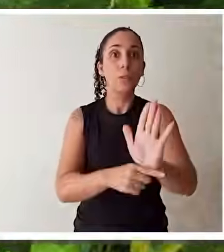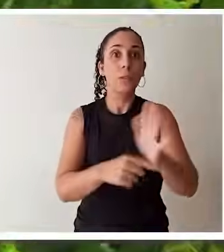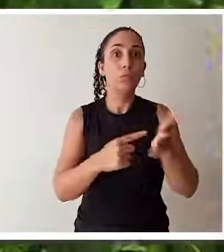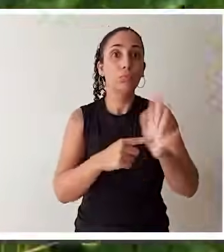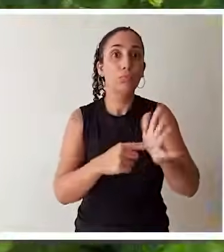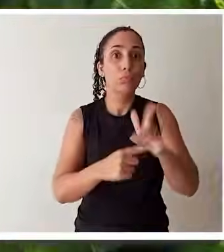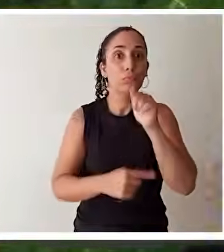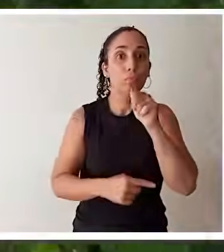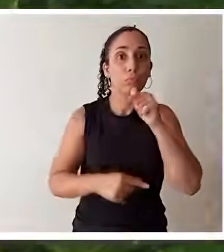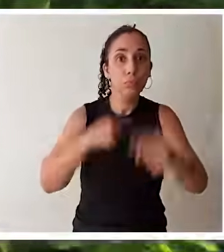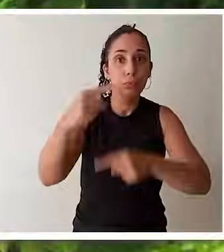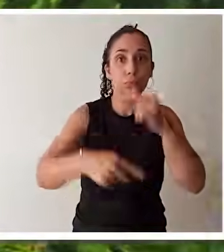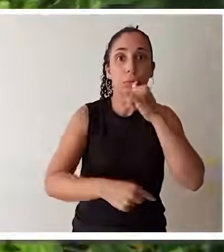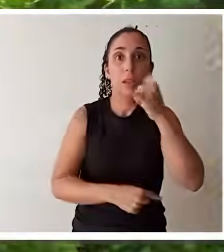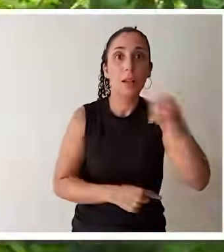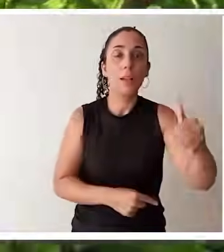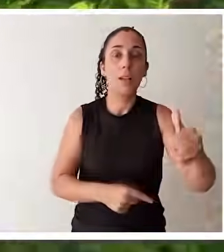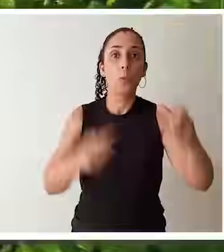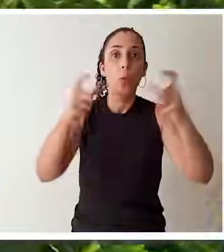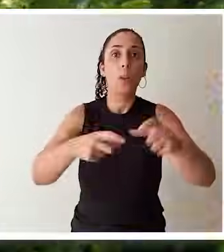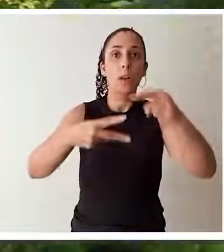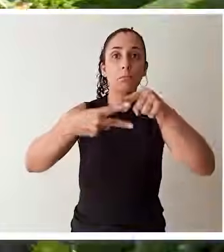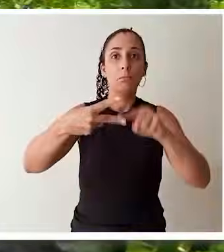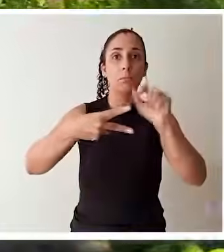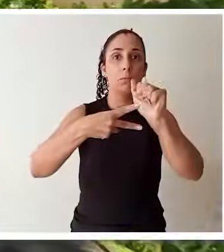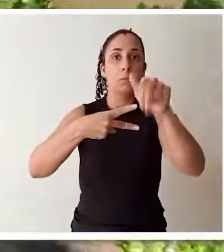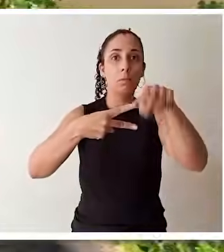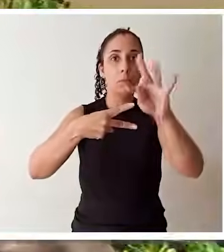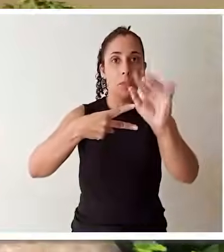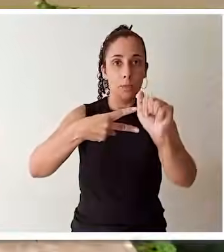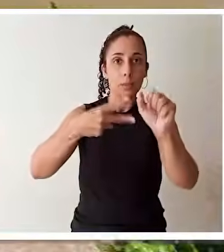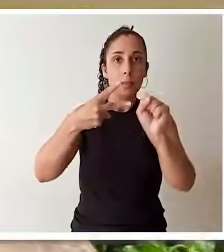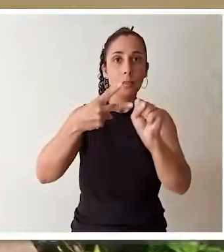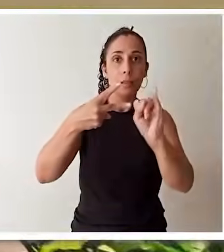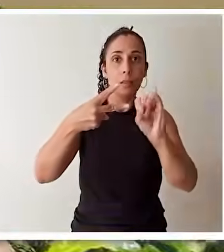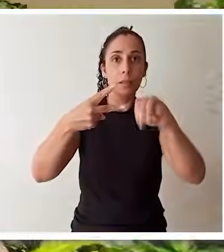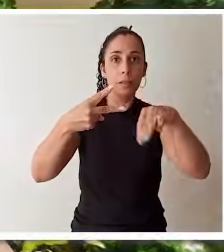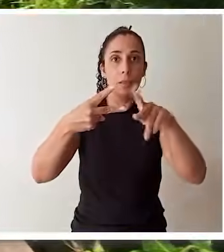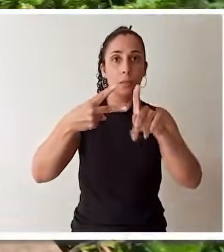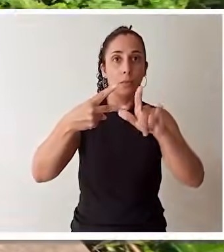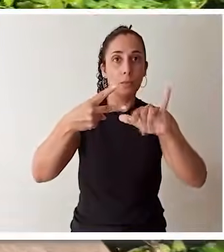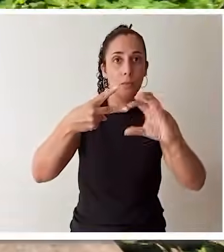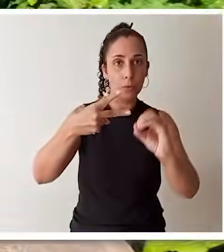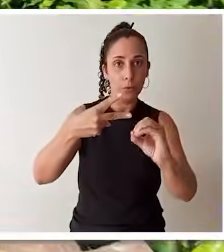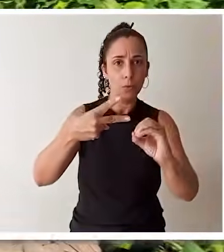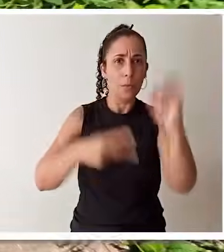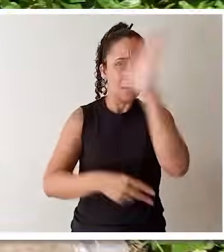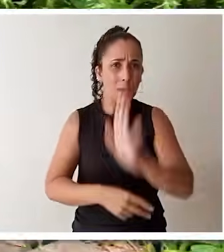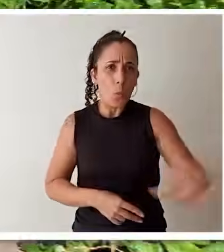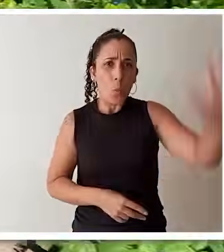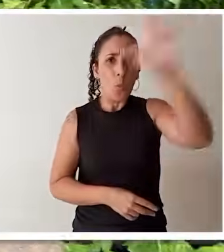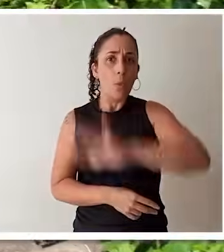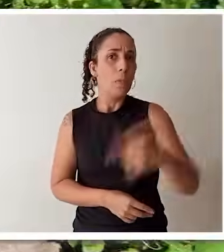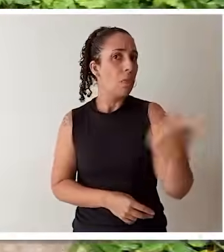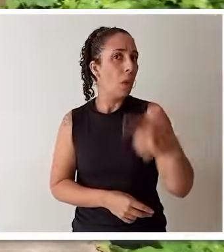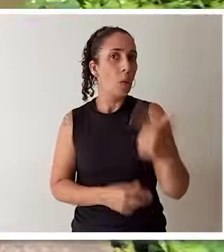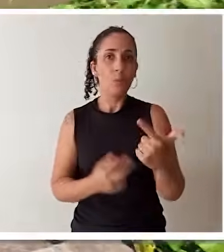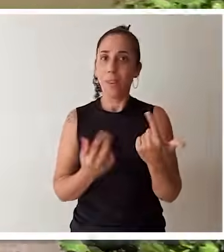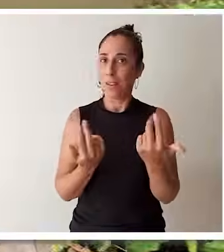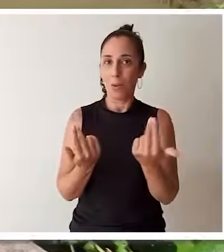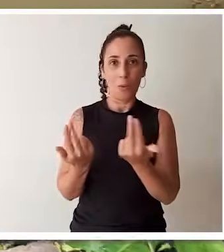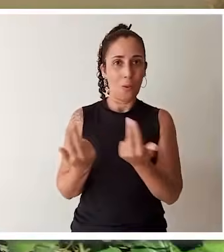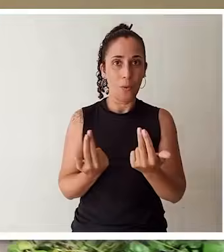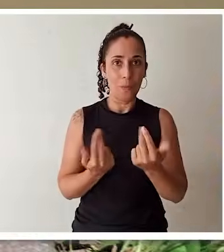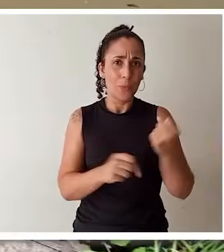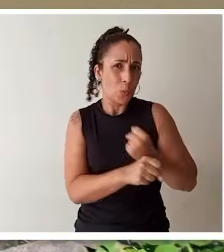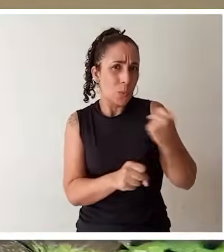muito maior, chamado de aproveitamento hidrelétrico de Anta e Simplício. Acho que não existe nada semelhante no Brasil. É uma obra